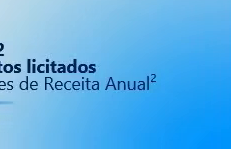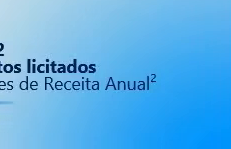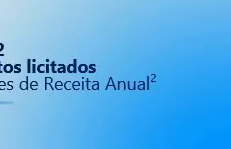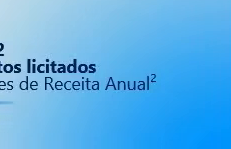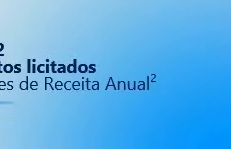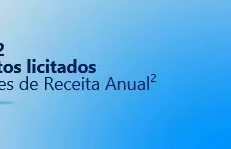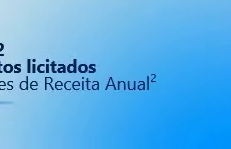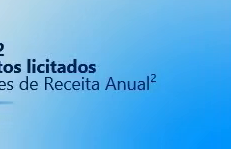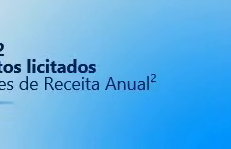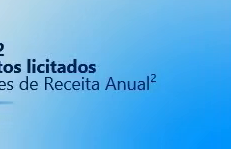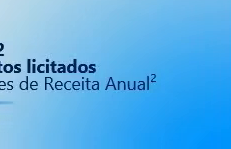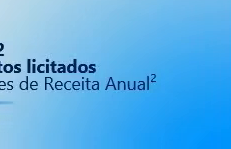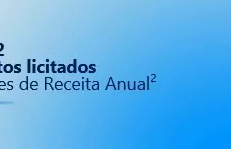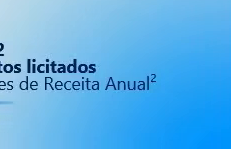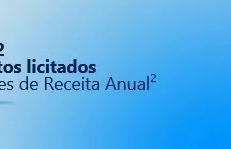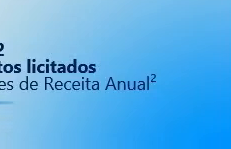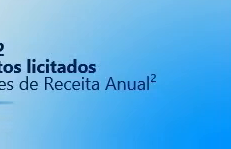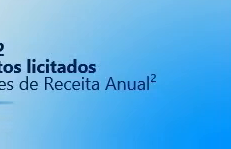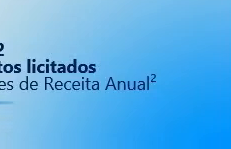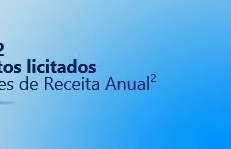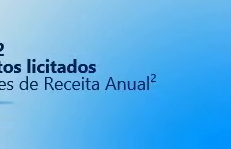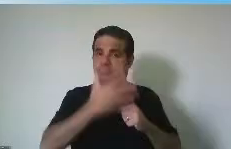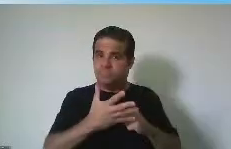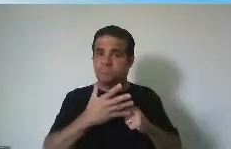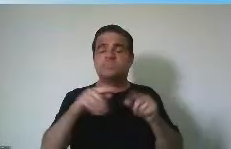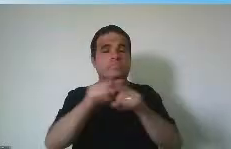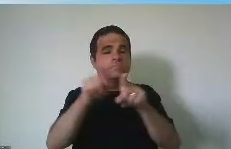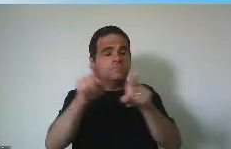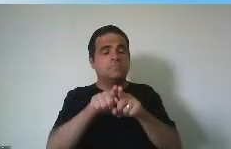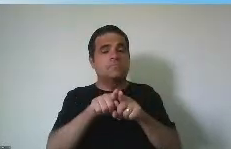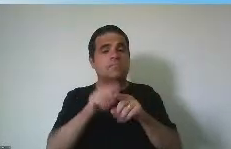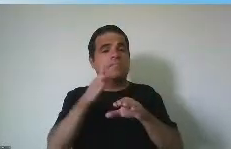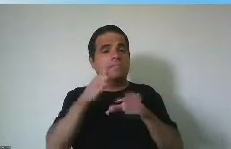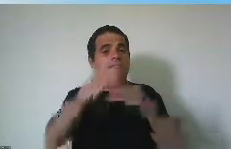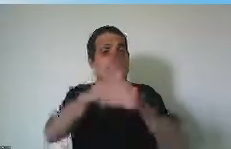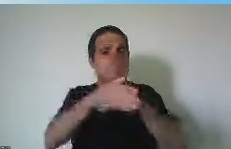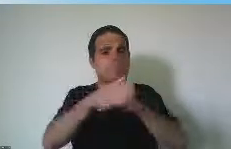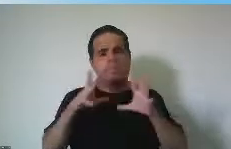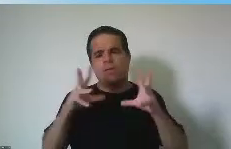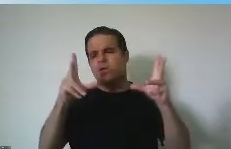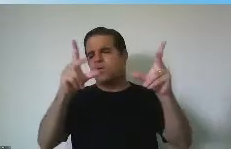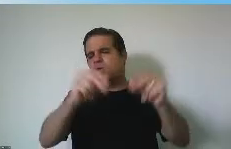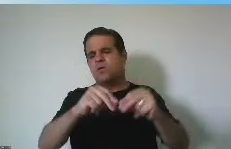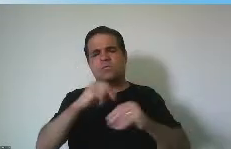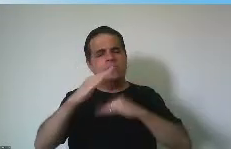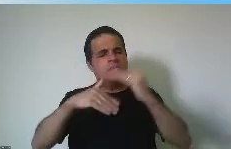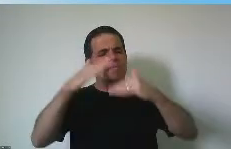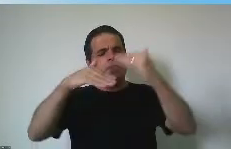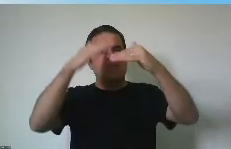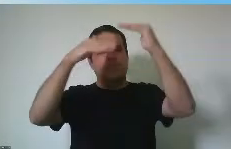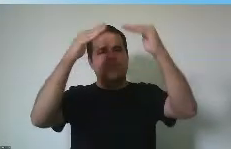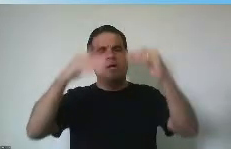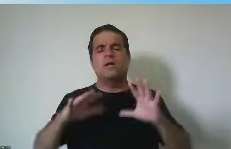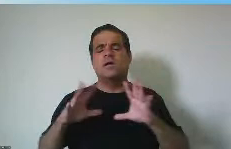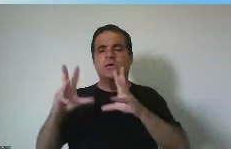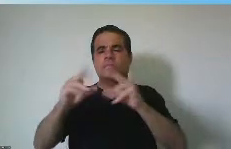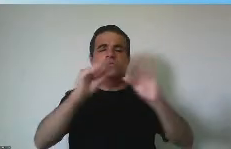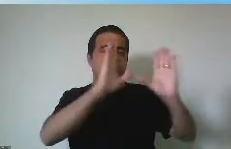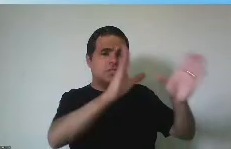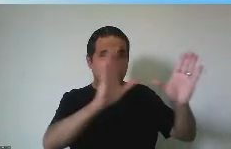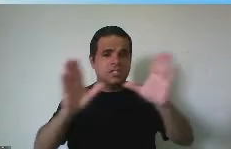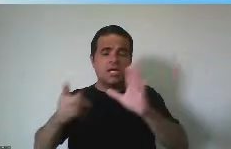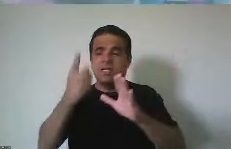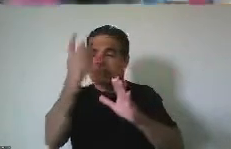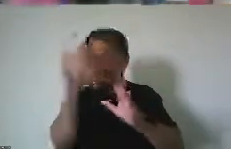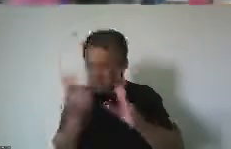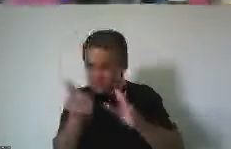muito importante que passa por todo o desenvolvimento do que a gente faz 16 lotes